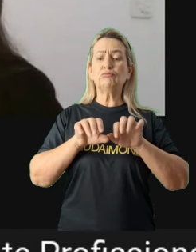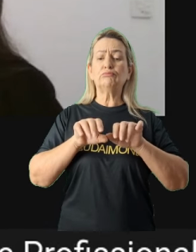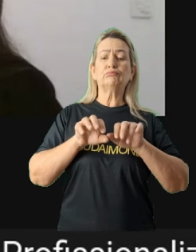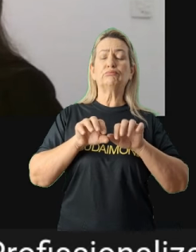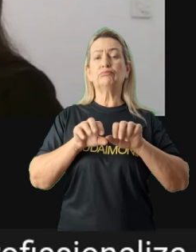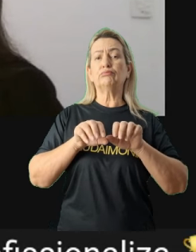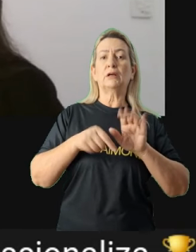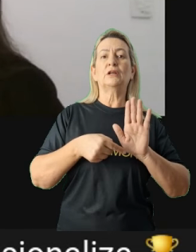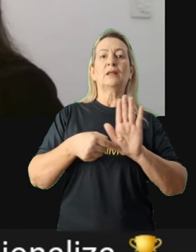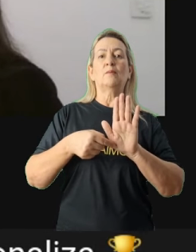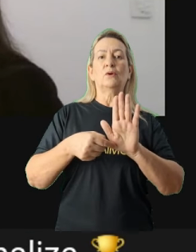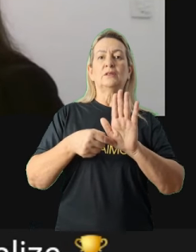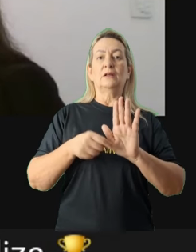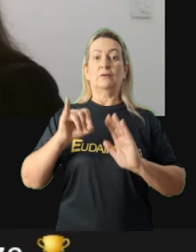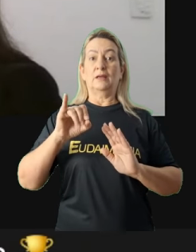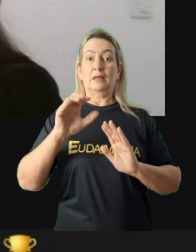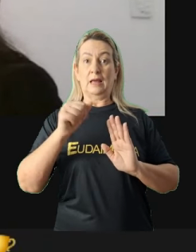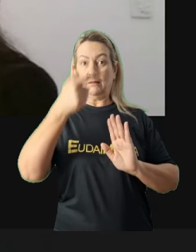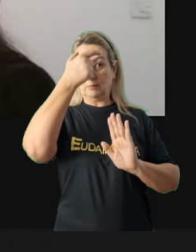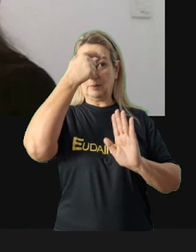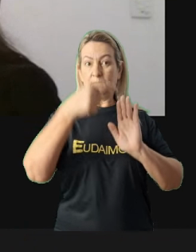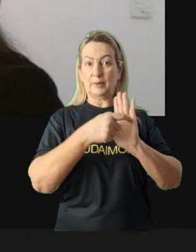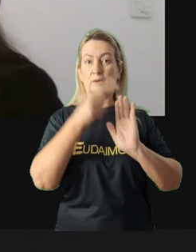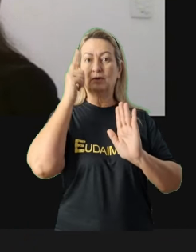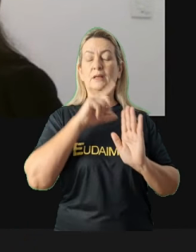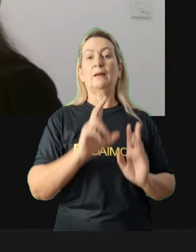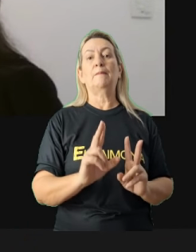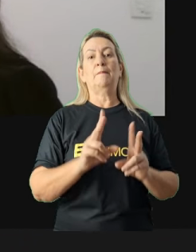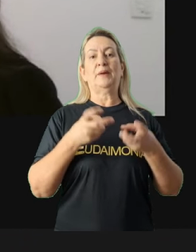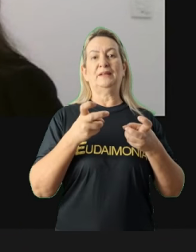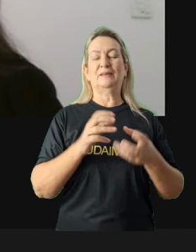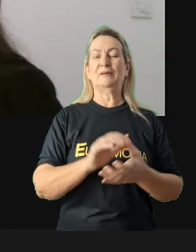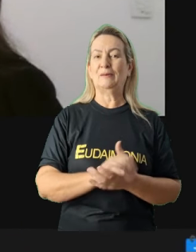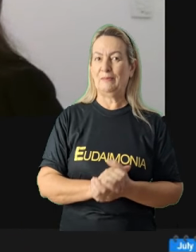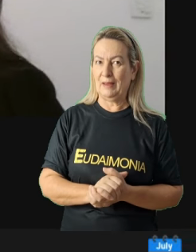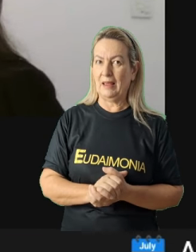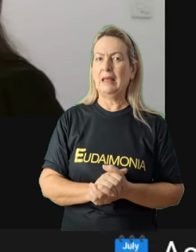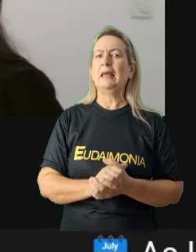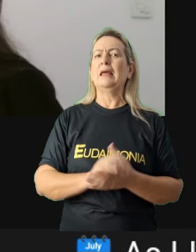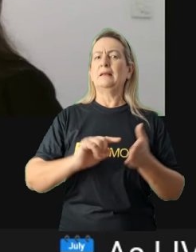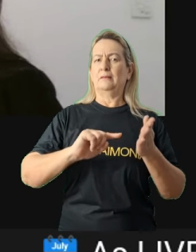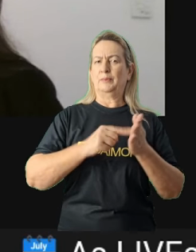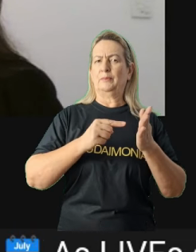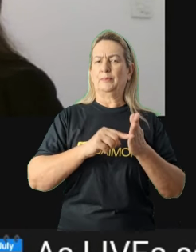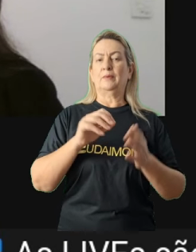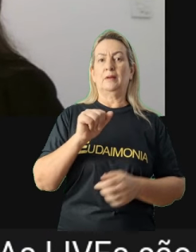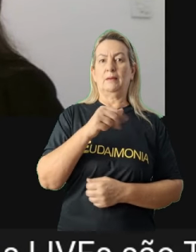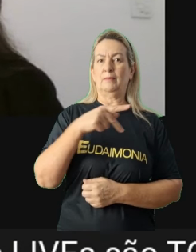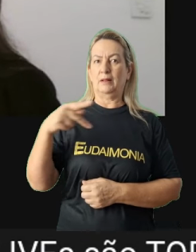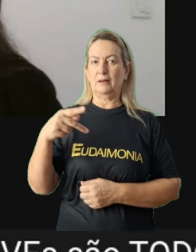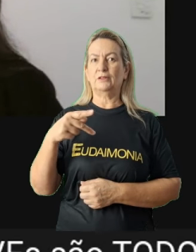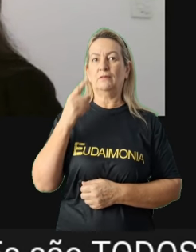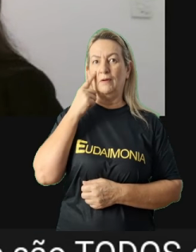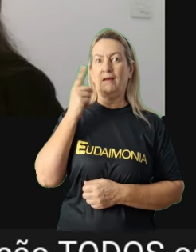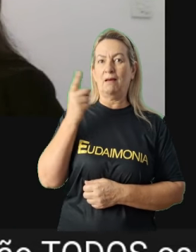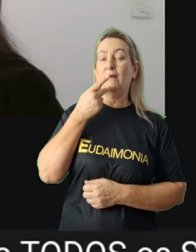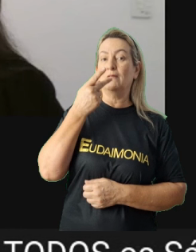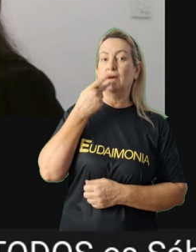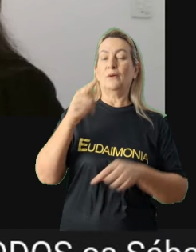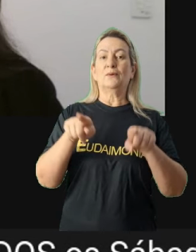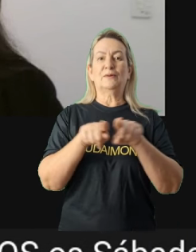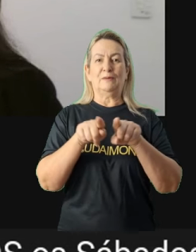passando, né? E a IA consegue identificar isso, né? Interessante mesmo. E esses aplicativos aí que a Isis